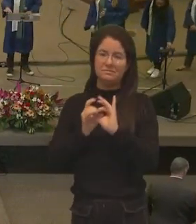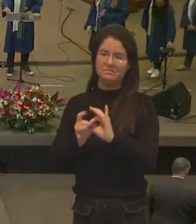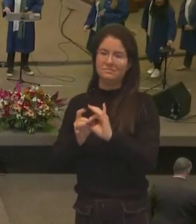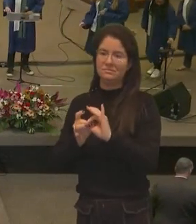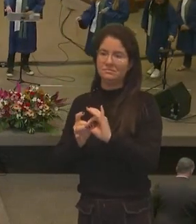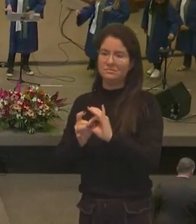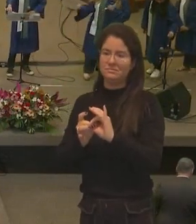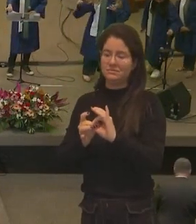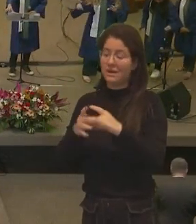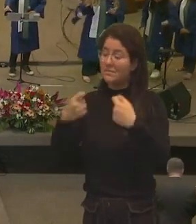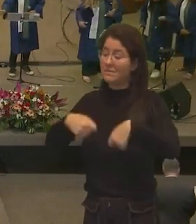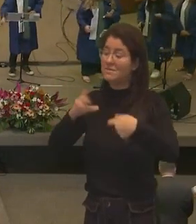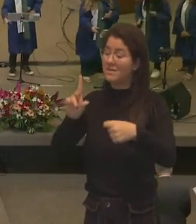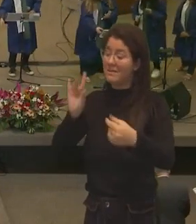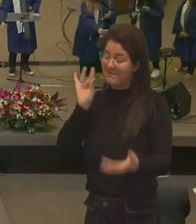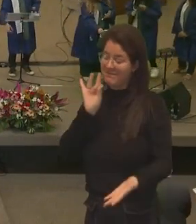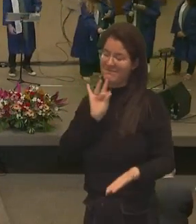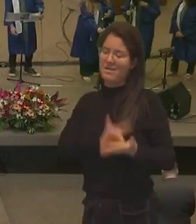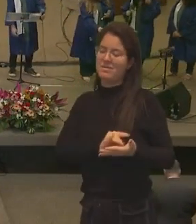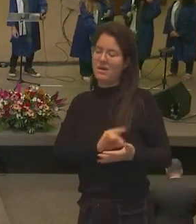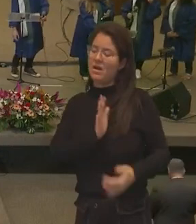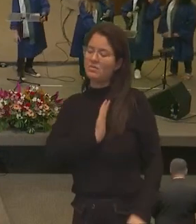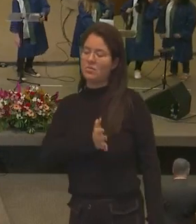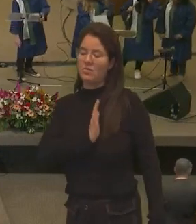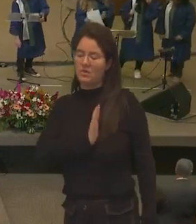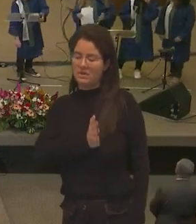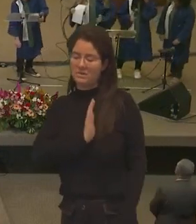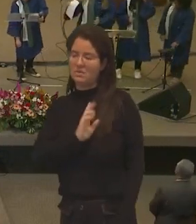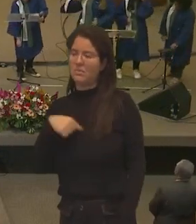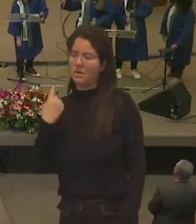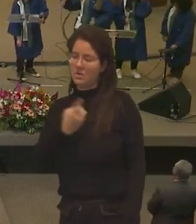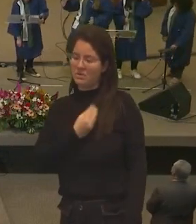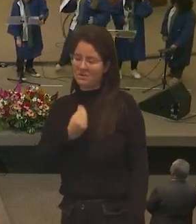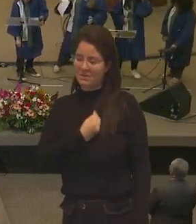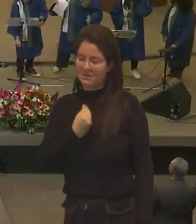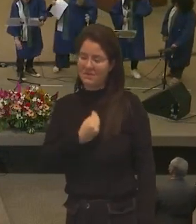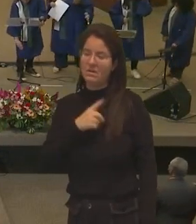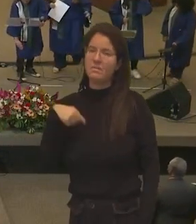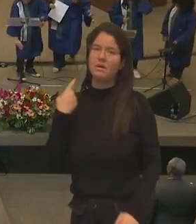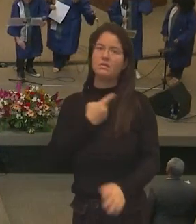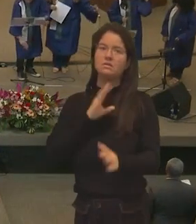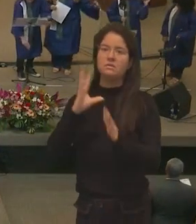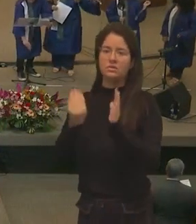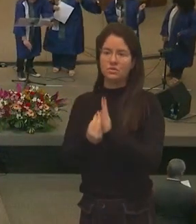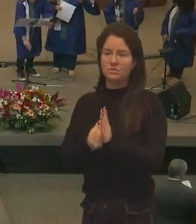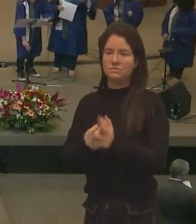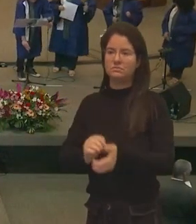verdade e o desejo do nosso coração, para a nossa vida, para a nossa igreja.